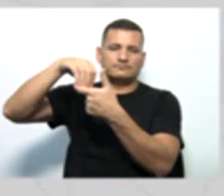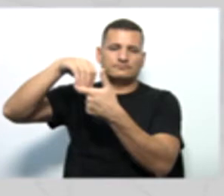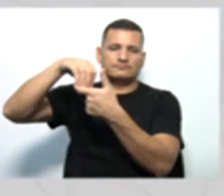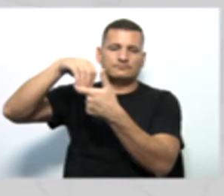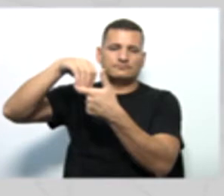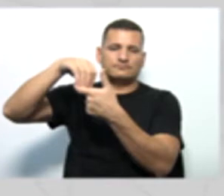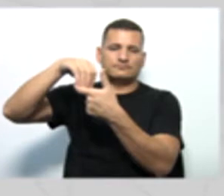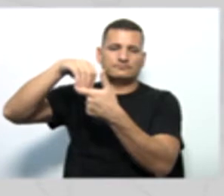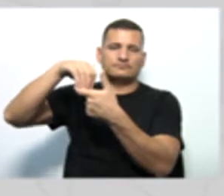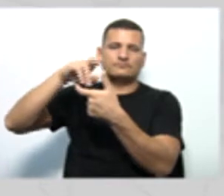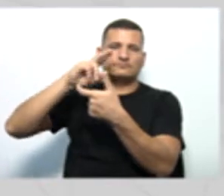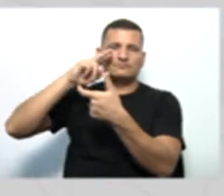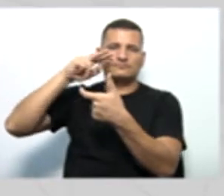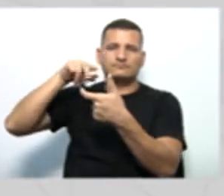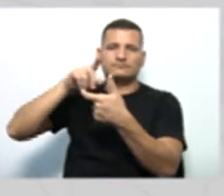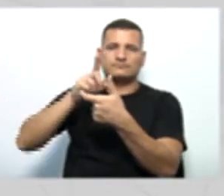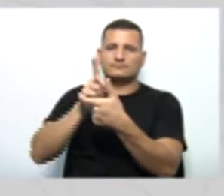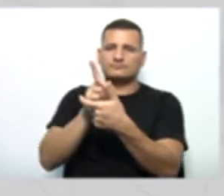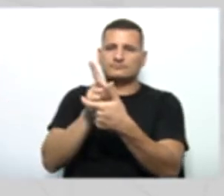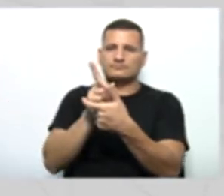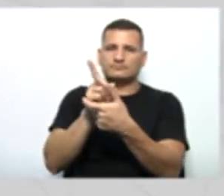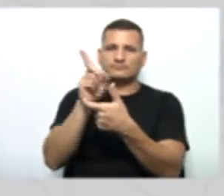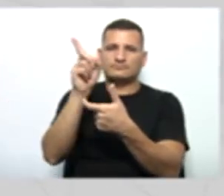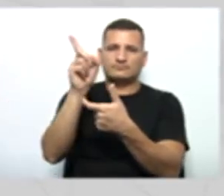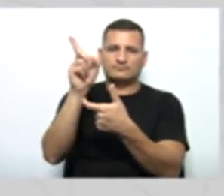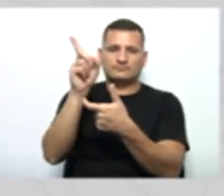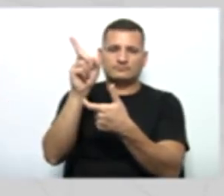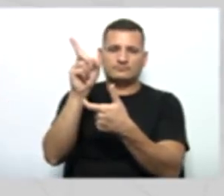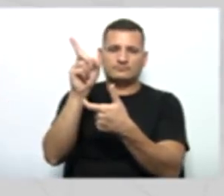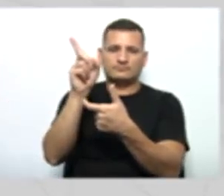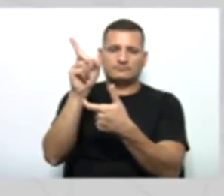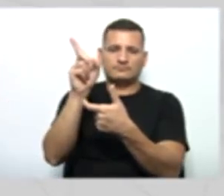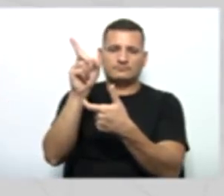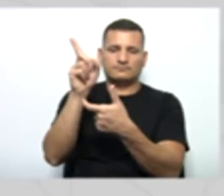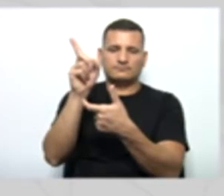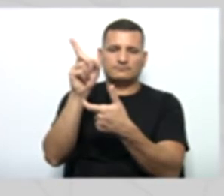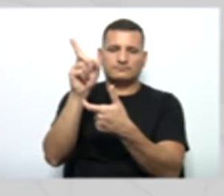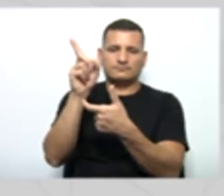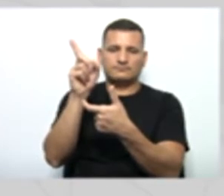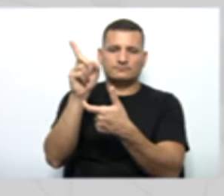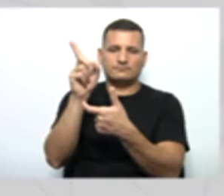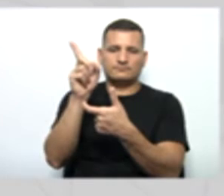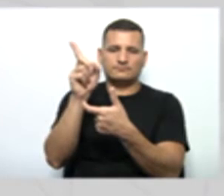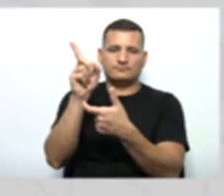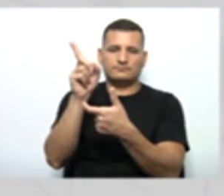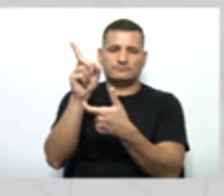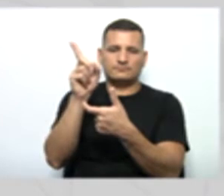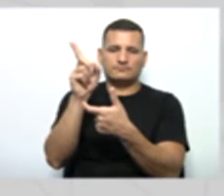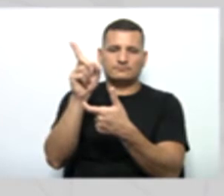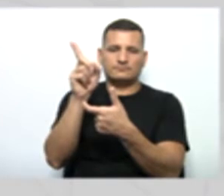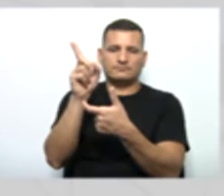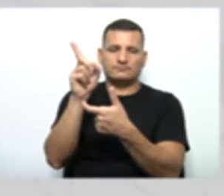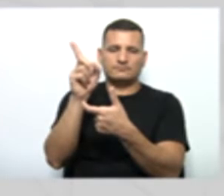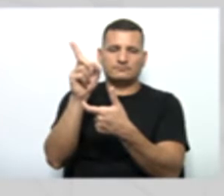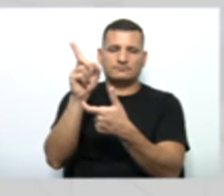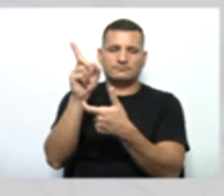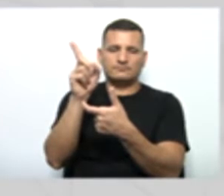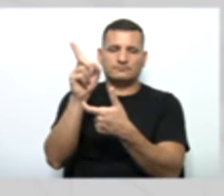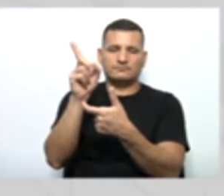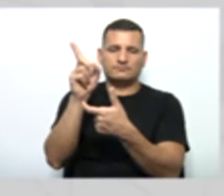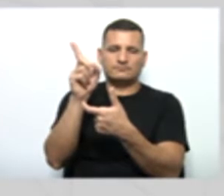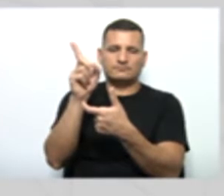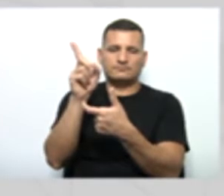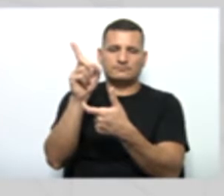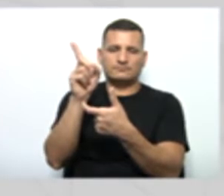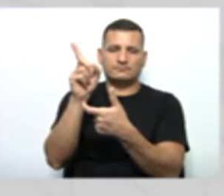que vai ter lá na modelagem, ó. Olha o posicionamento dele, ó. Ele, ó, veja bem aqui, ó, no contexto, ó.